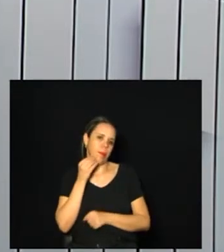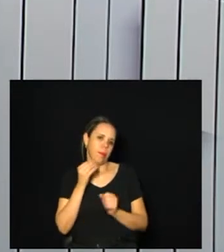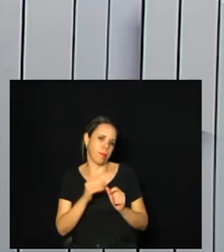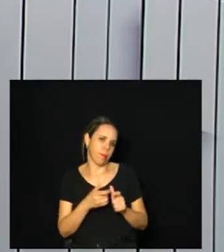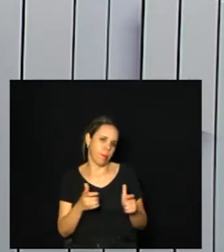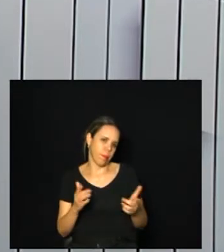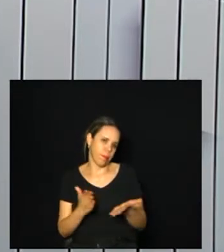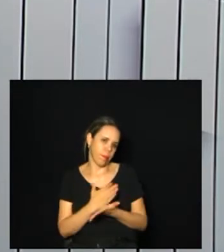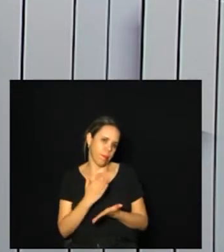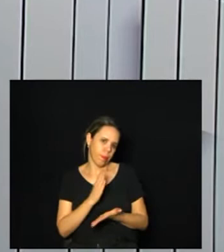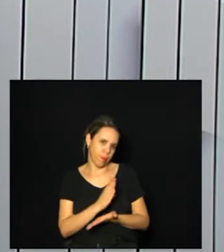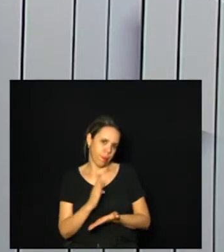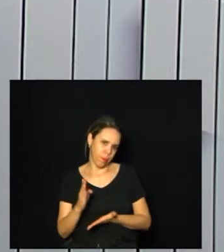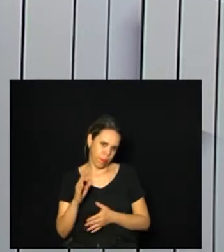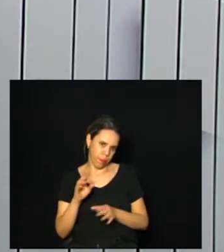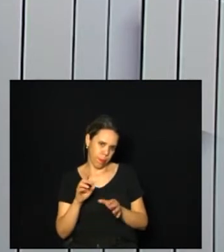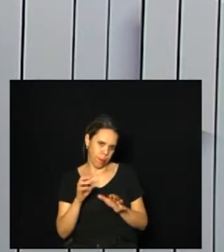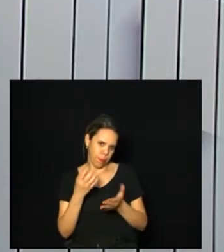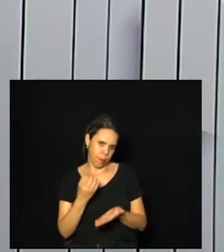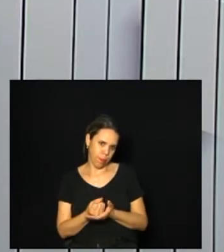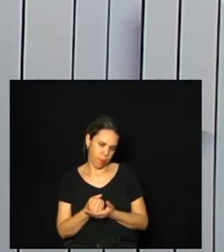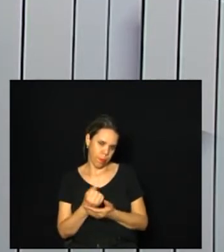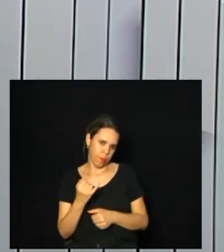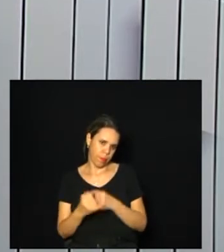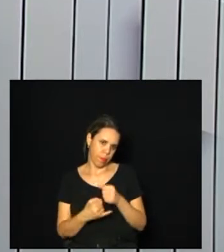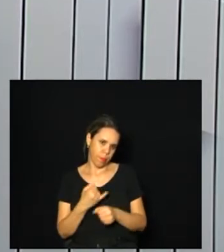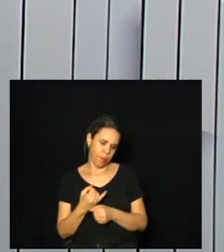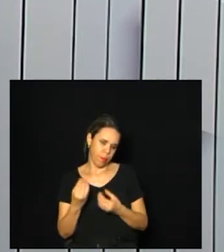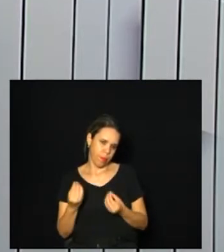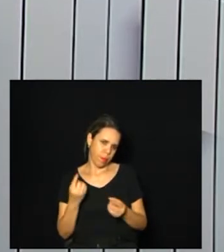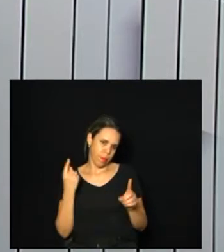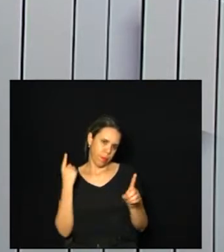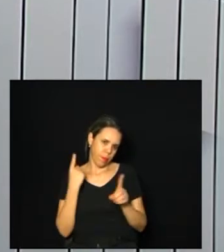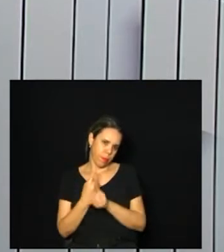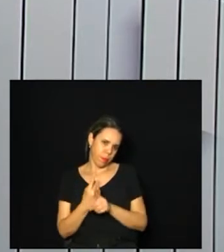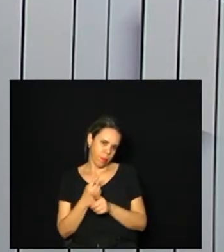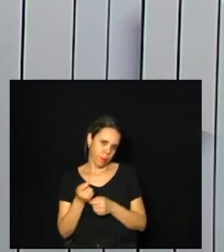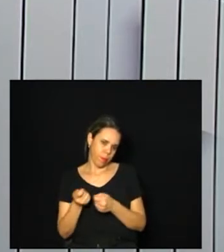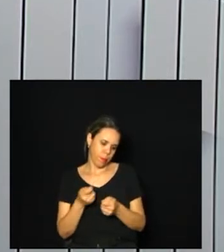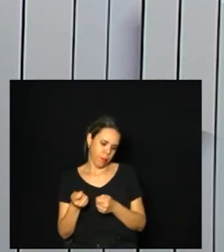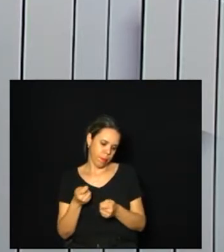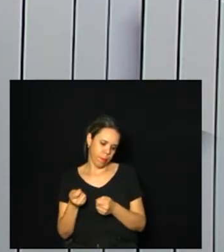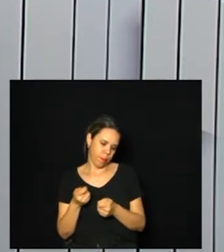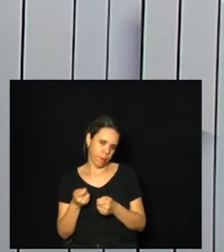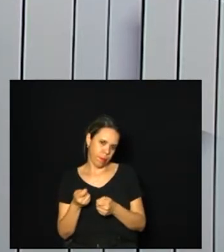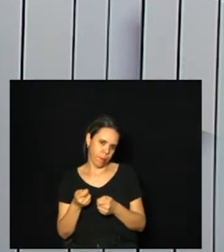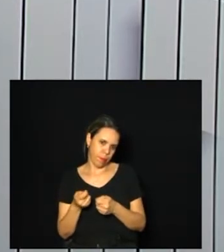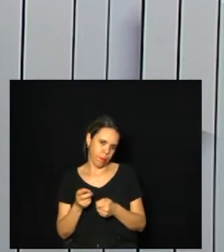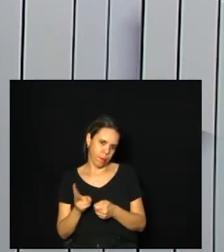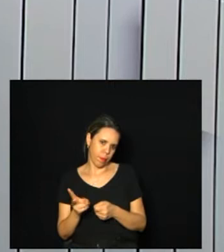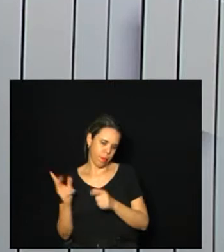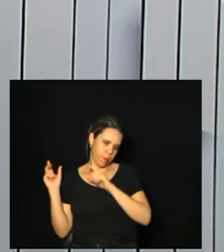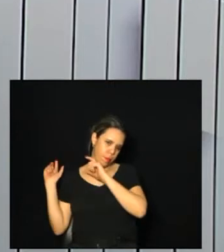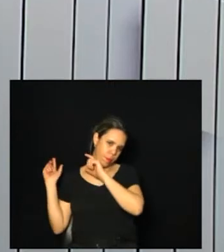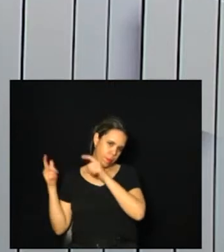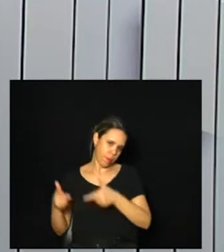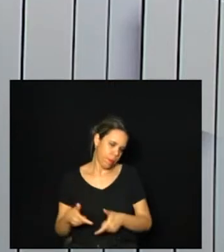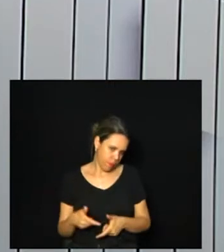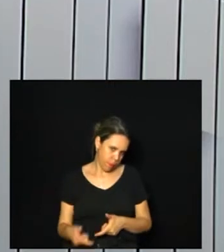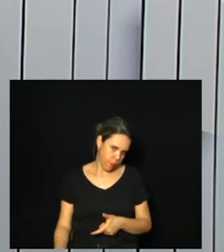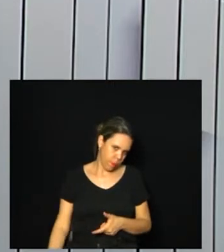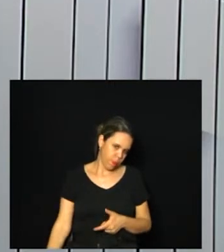os livros digitais, como que vocês têm encontrado um equilíbrio entre manter as tradições de